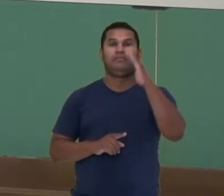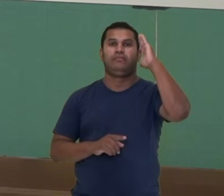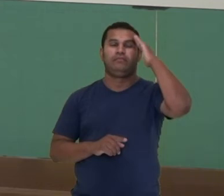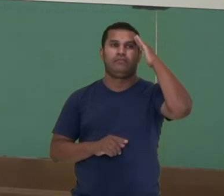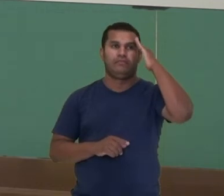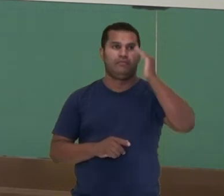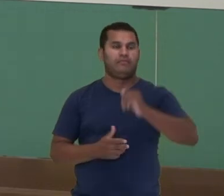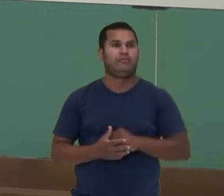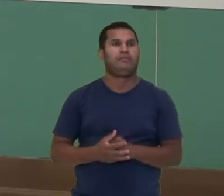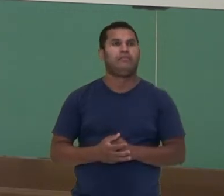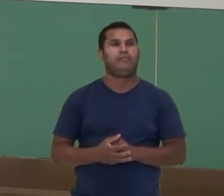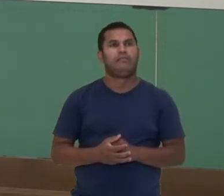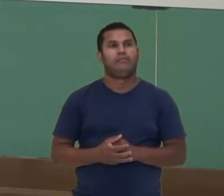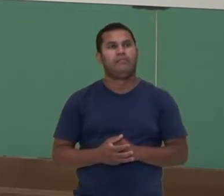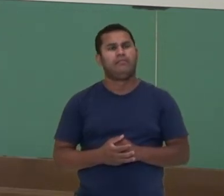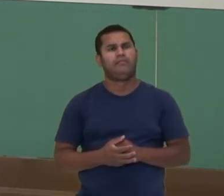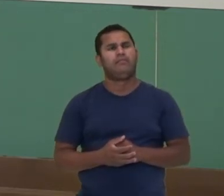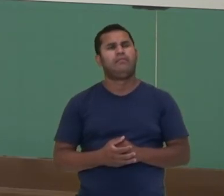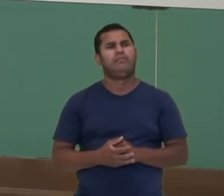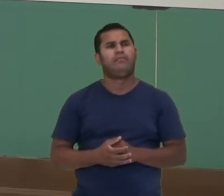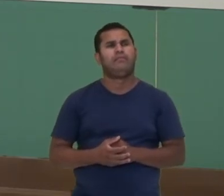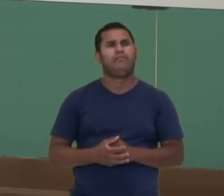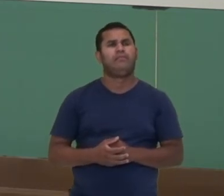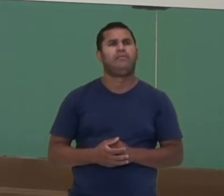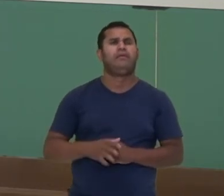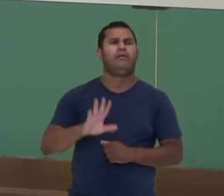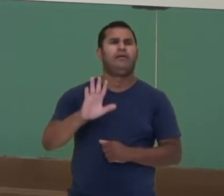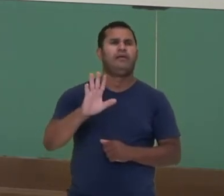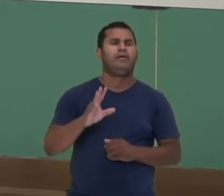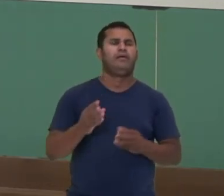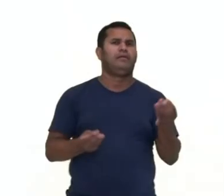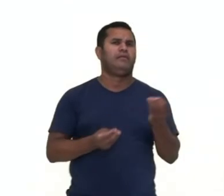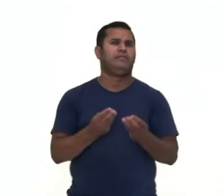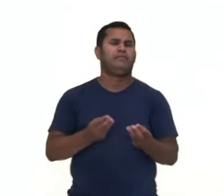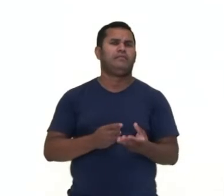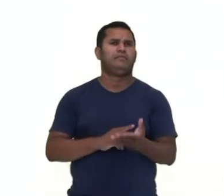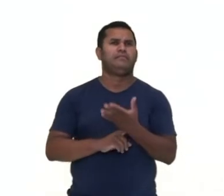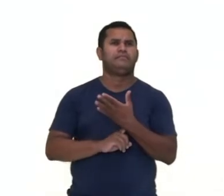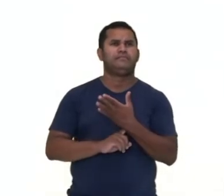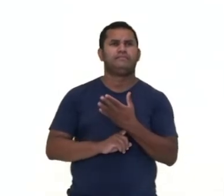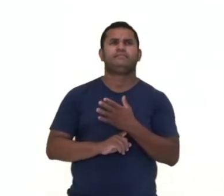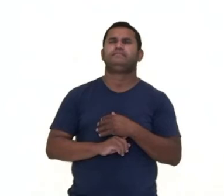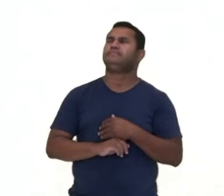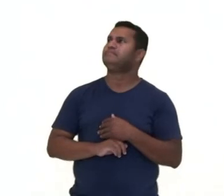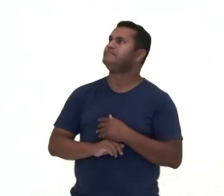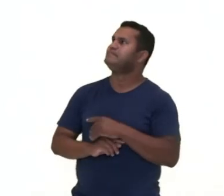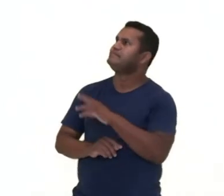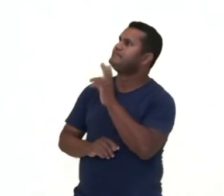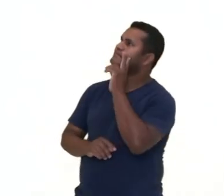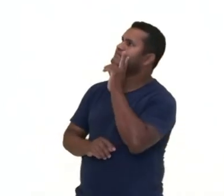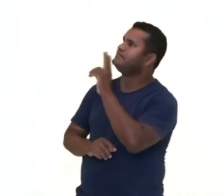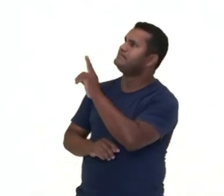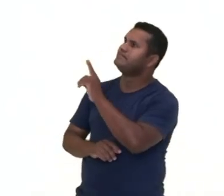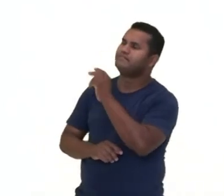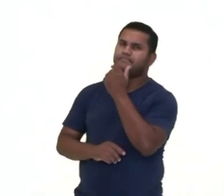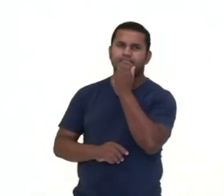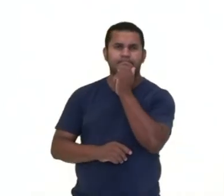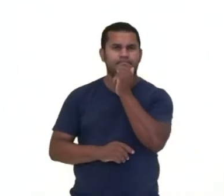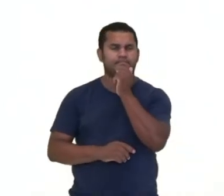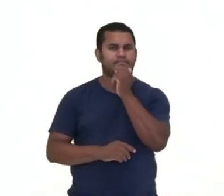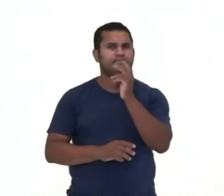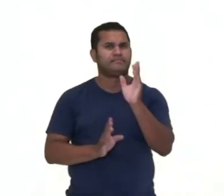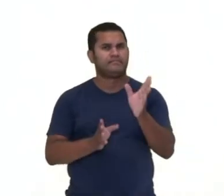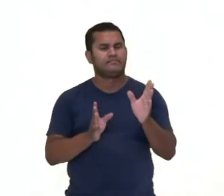certo? Ok? Agora o seguinte. Usando essa mesma base, esse exercício,